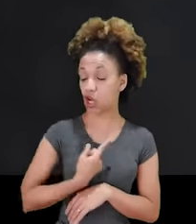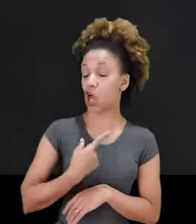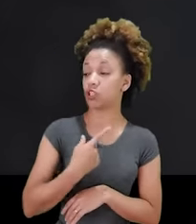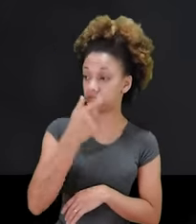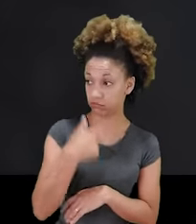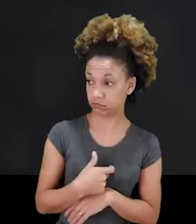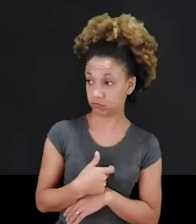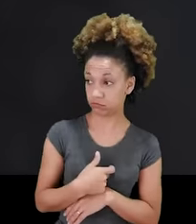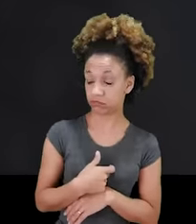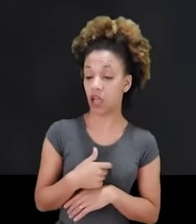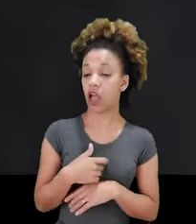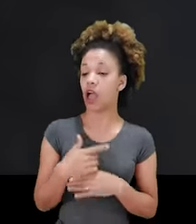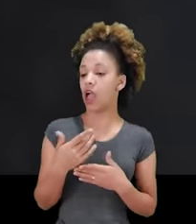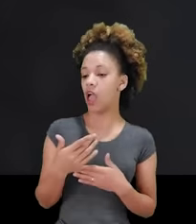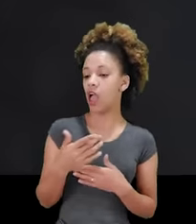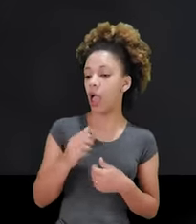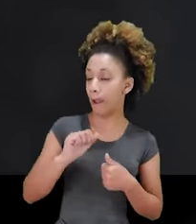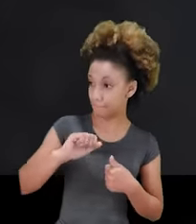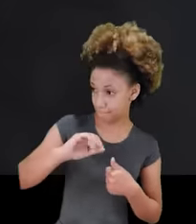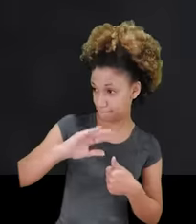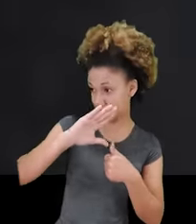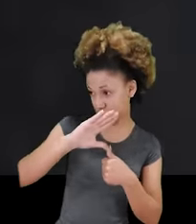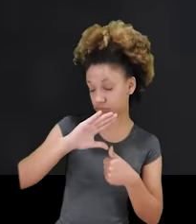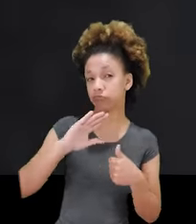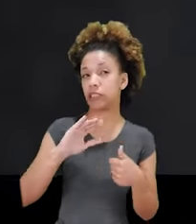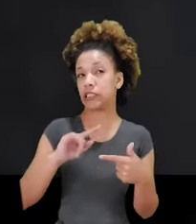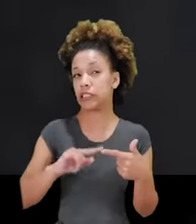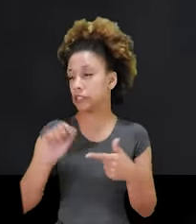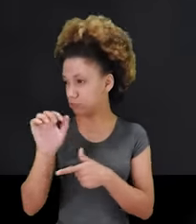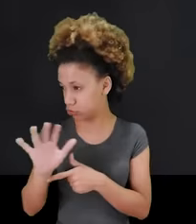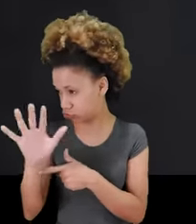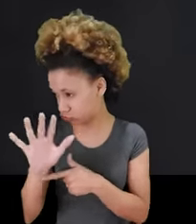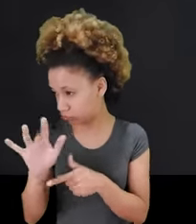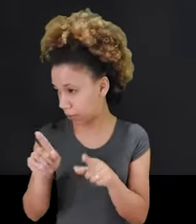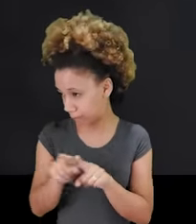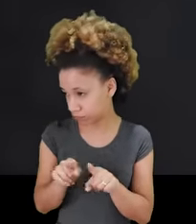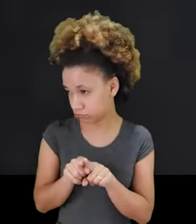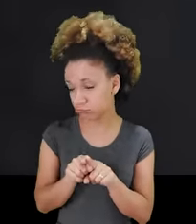nós somos meio latinos e meio europeus, no sentido em que...